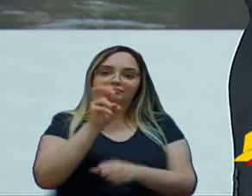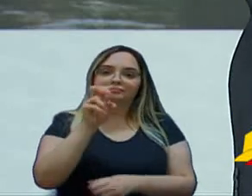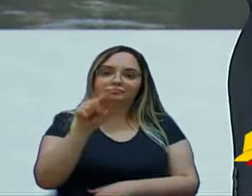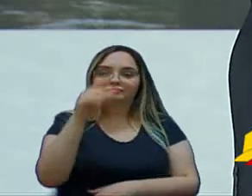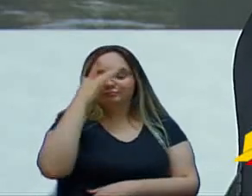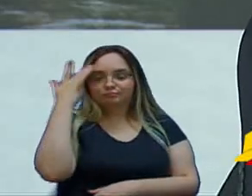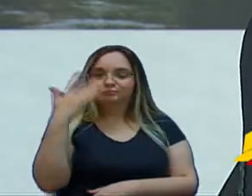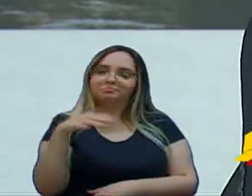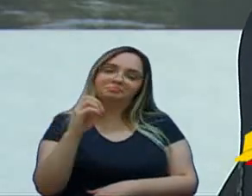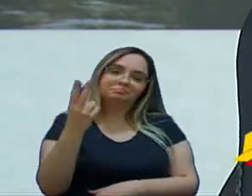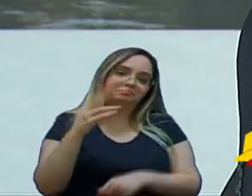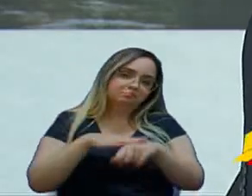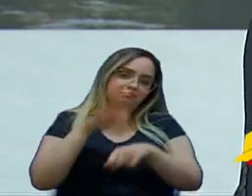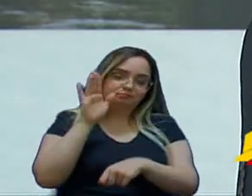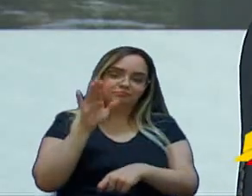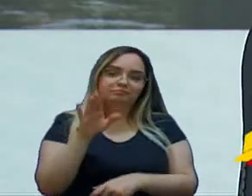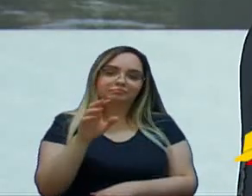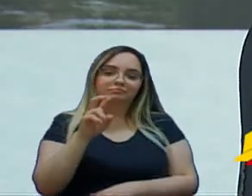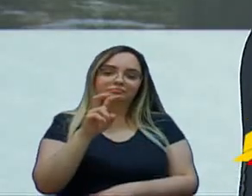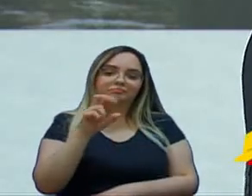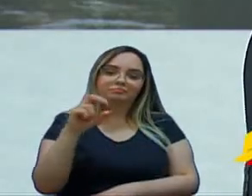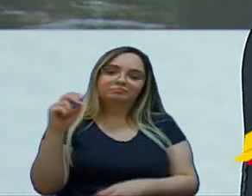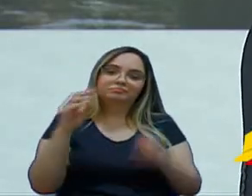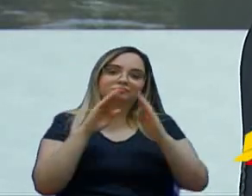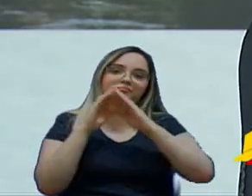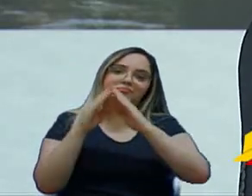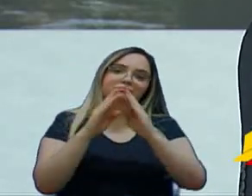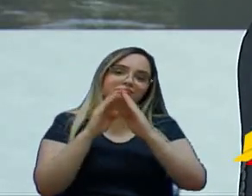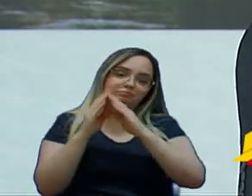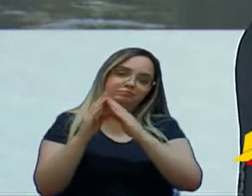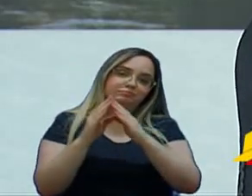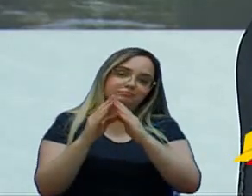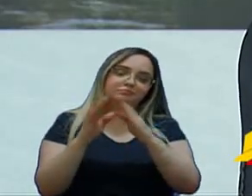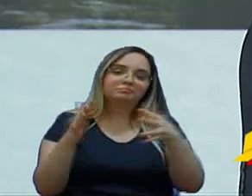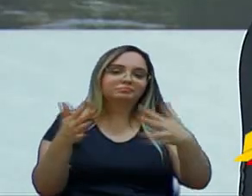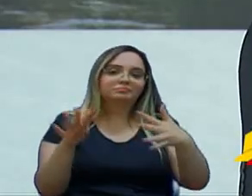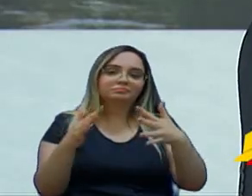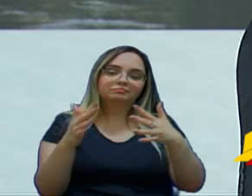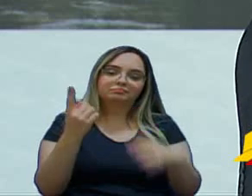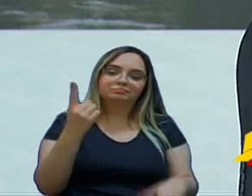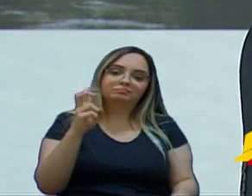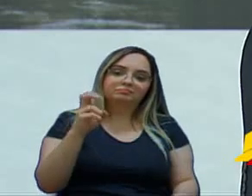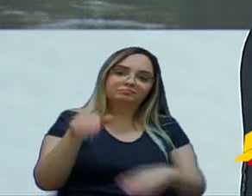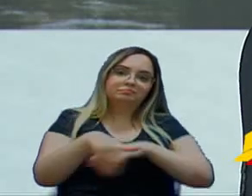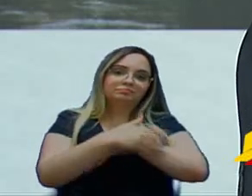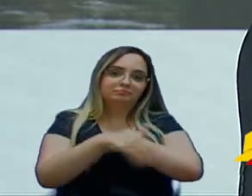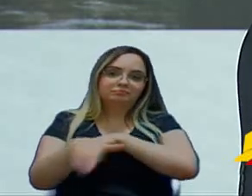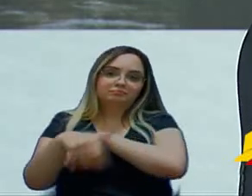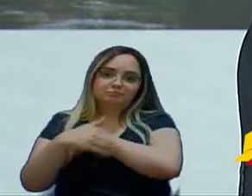até mais, com mais de 500 residências, mais ou menos 15 ruas,